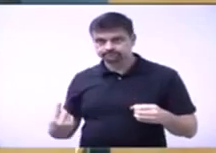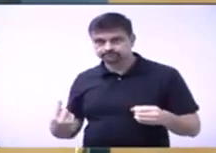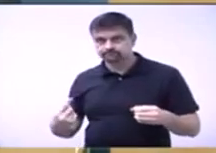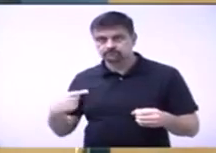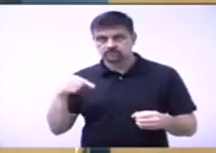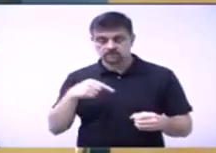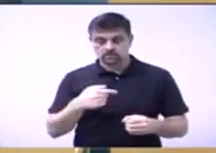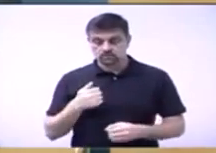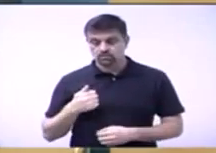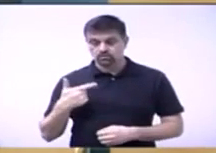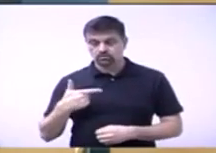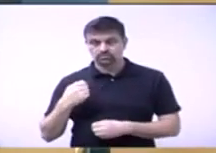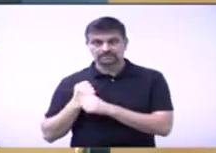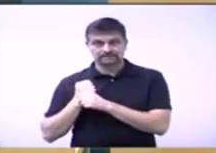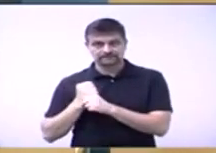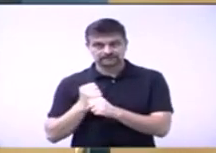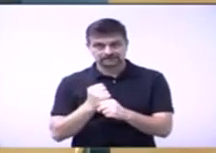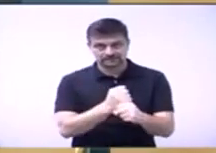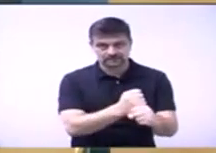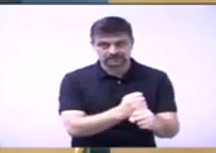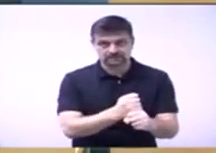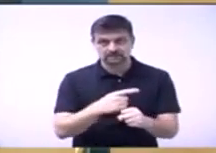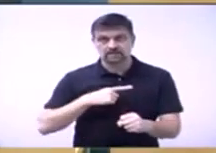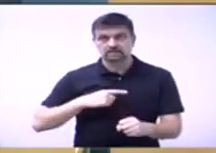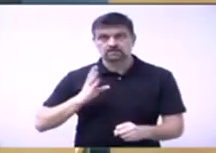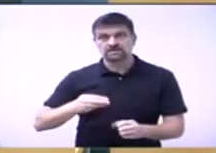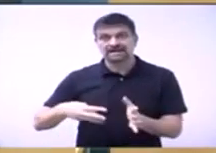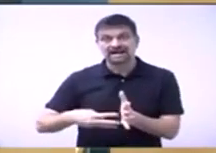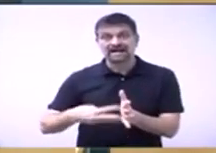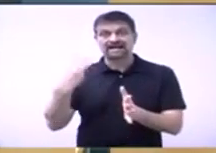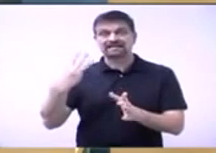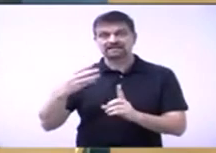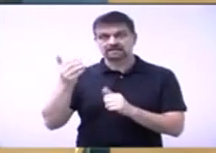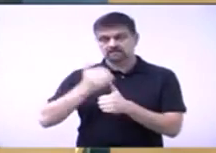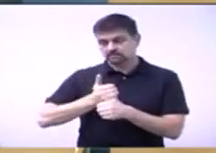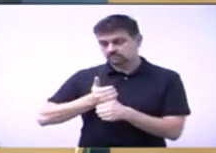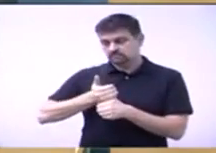por 12 anos, 3 mandatos eleito nessa casa,